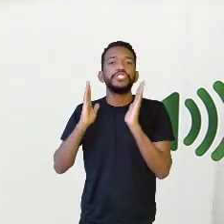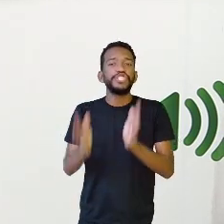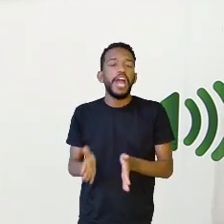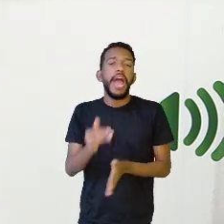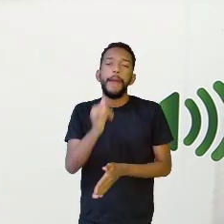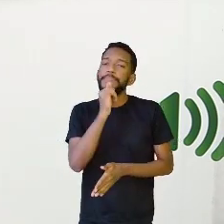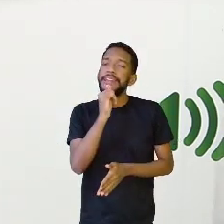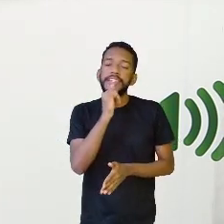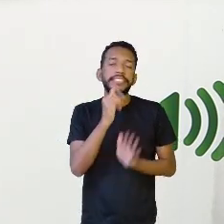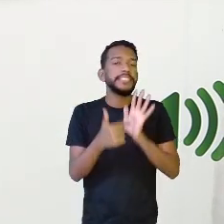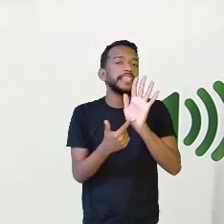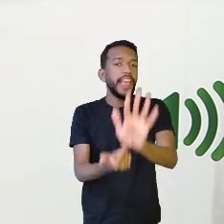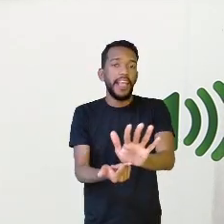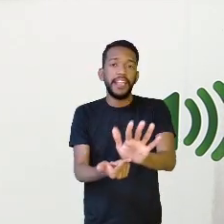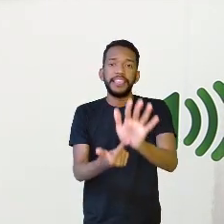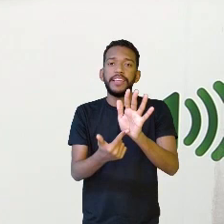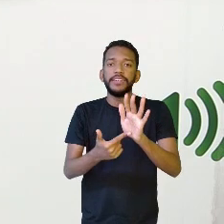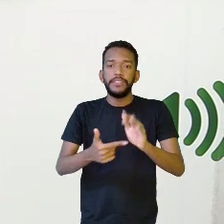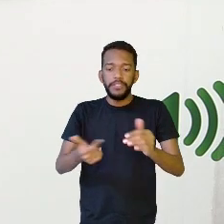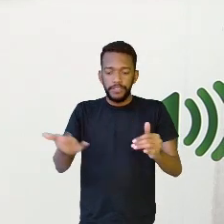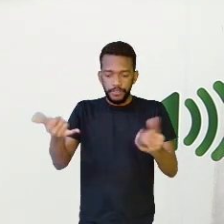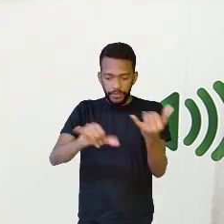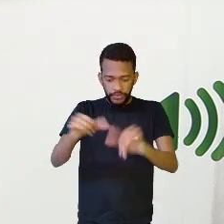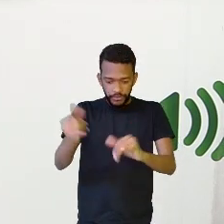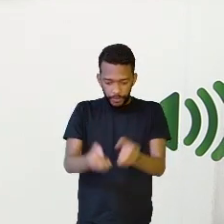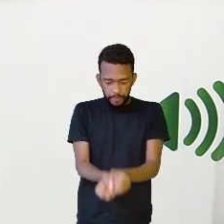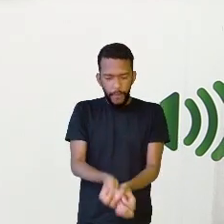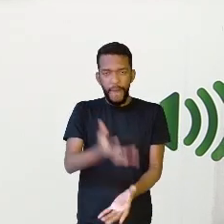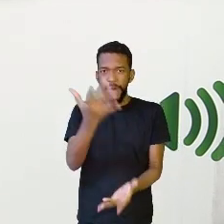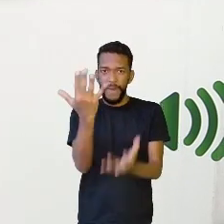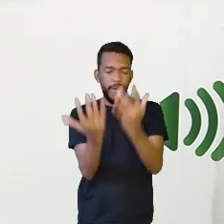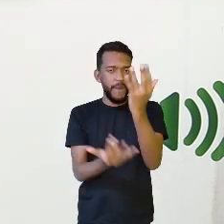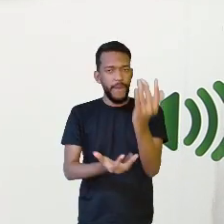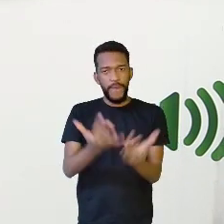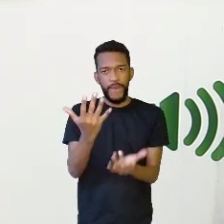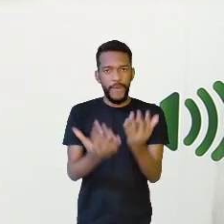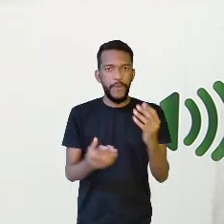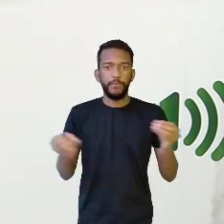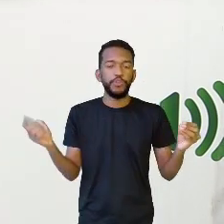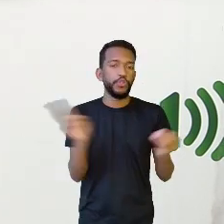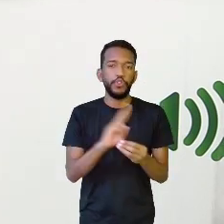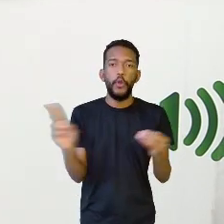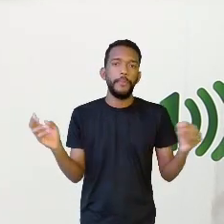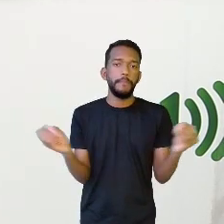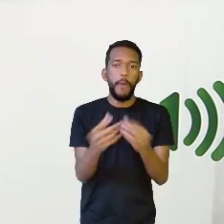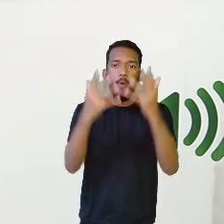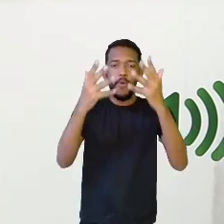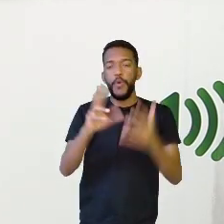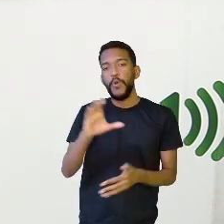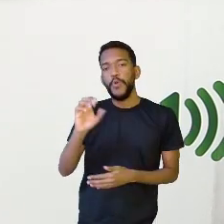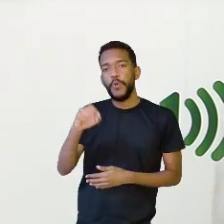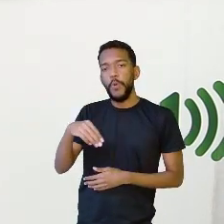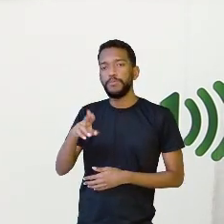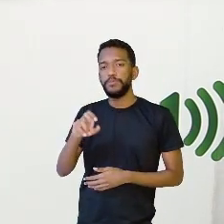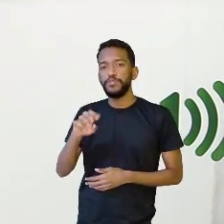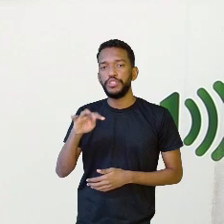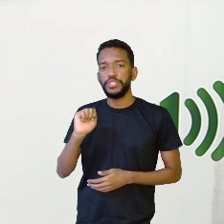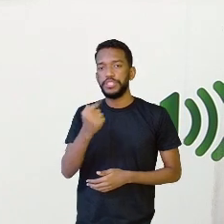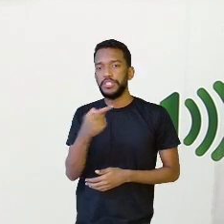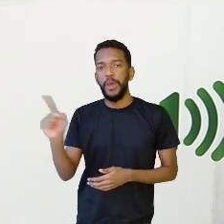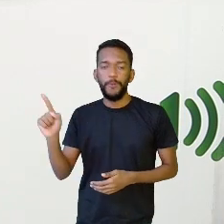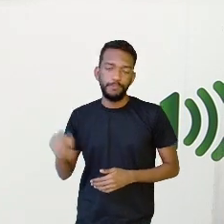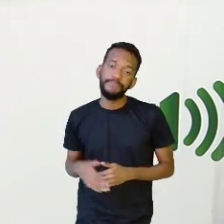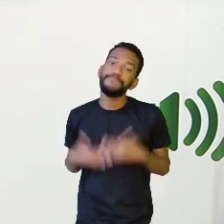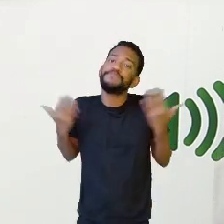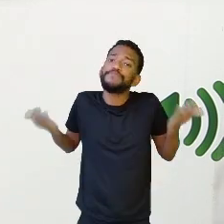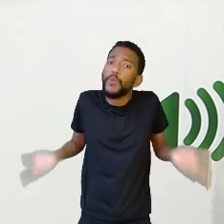apresentam a reação química que nós estamos tratando hoje, que é a combustão. Pois é. E